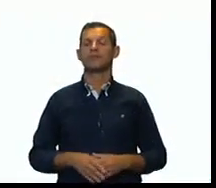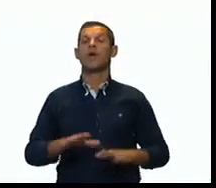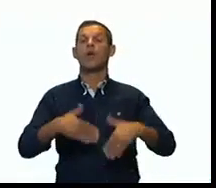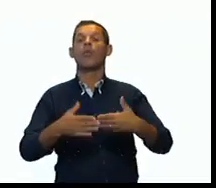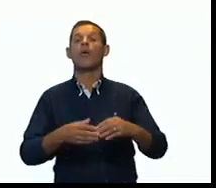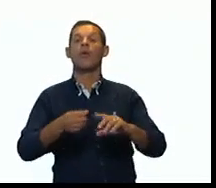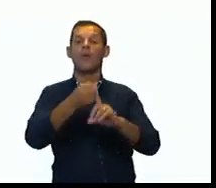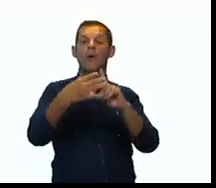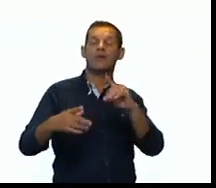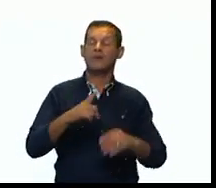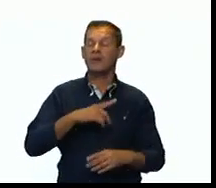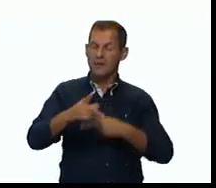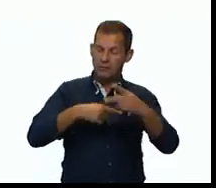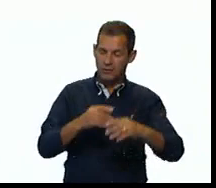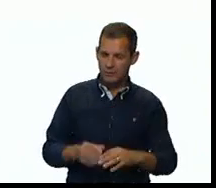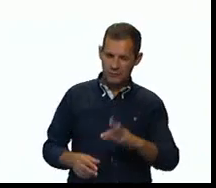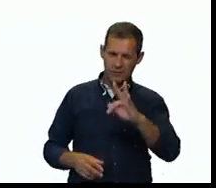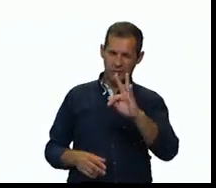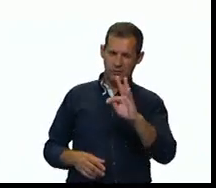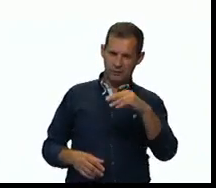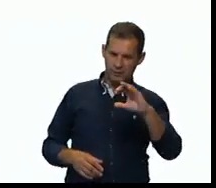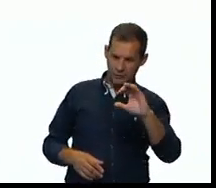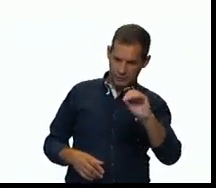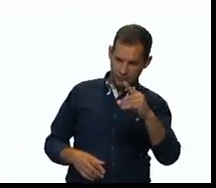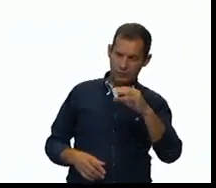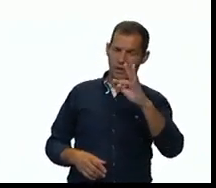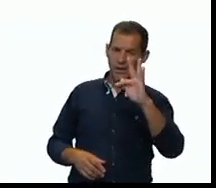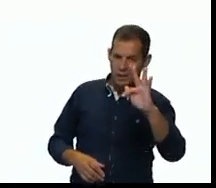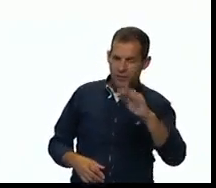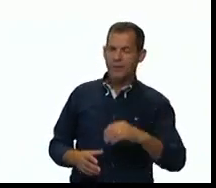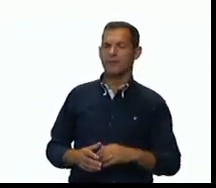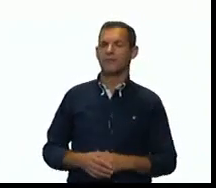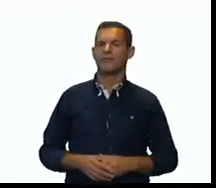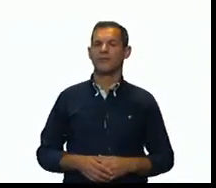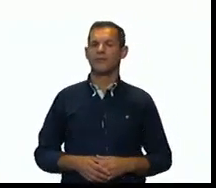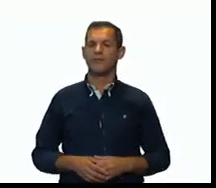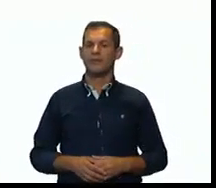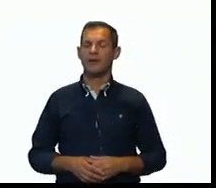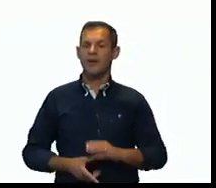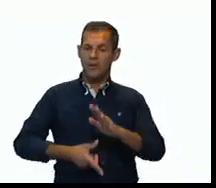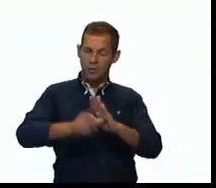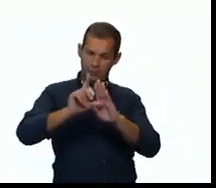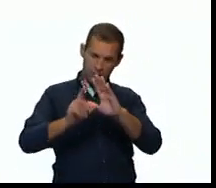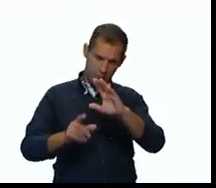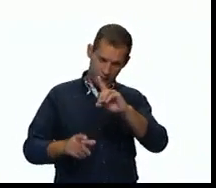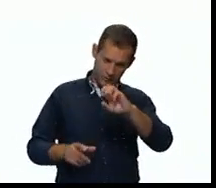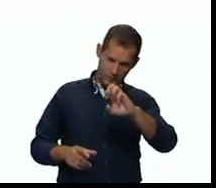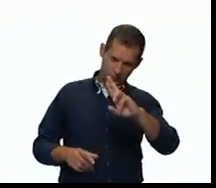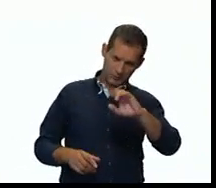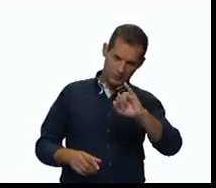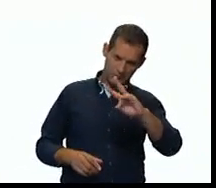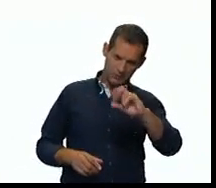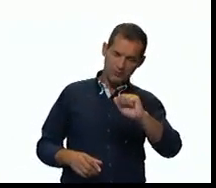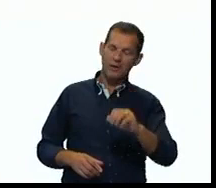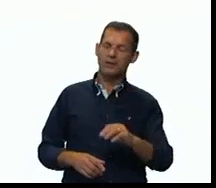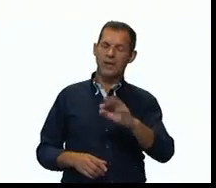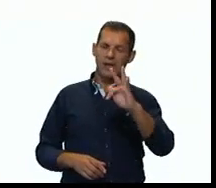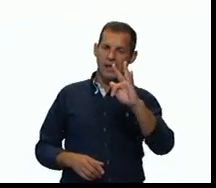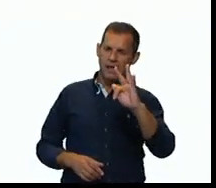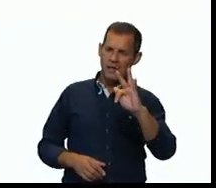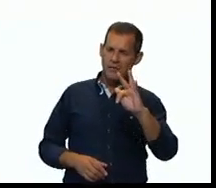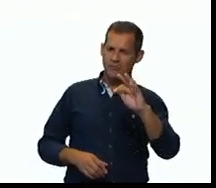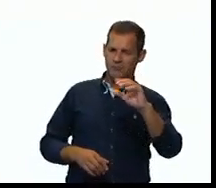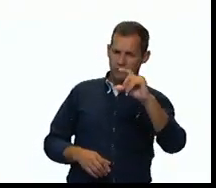Qual é a definição? Dizemos que uma função f é uma antiderivada de uma função f minúsculo em um